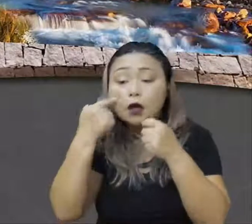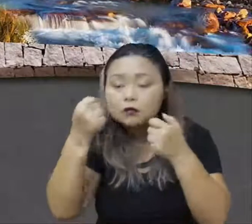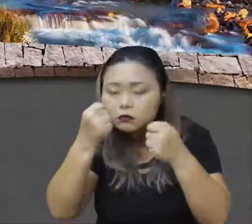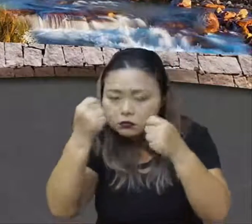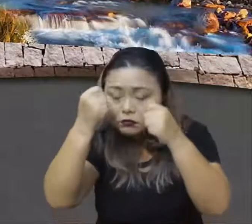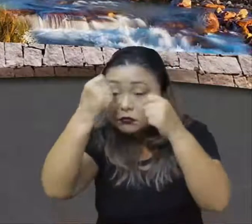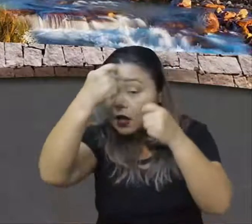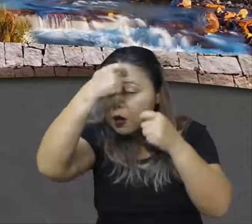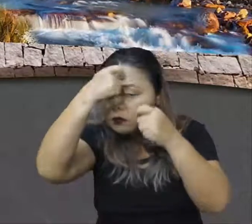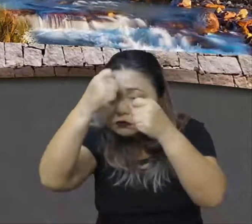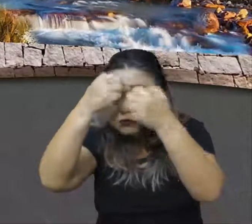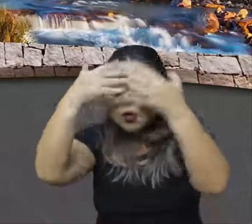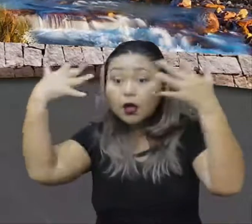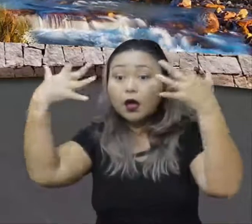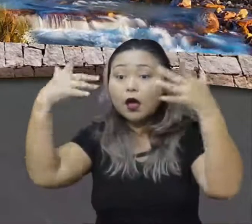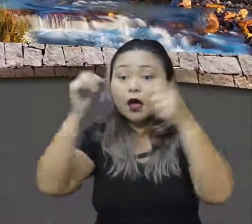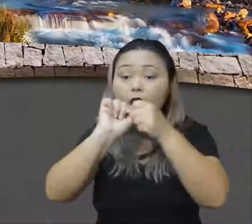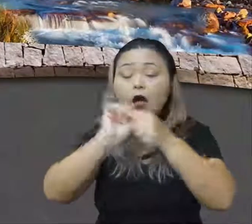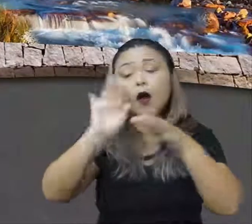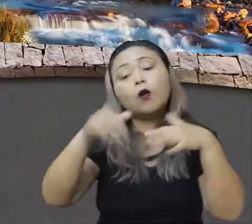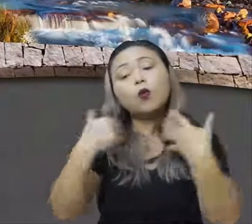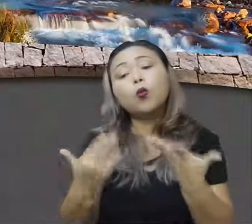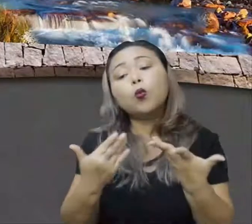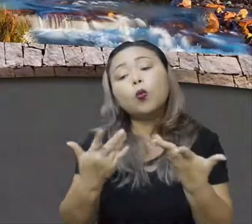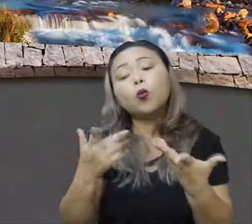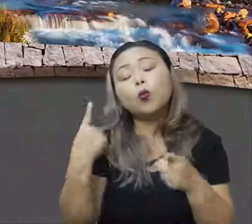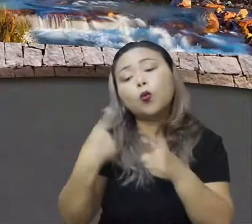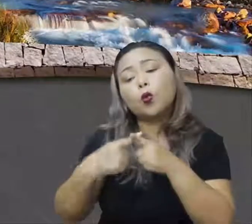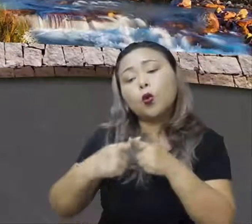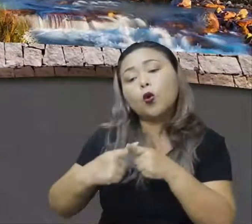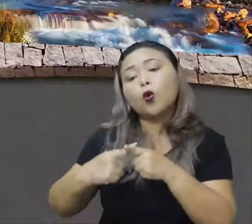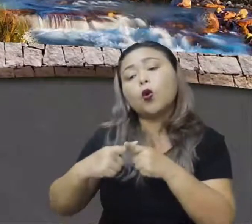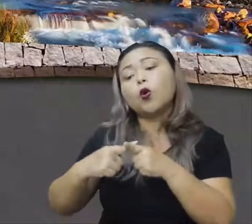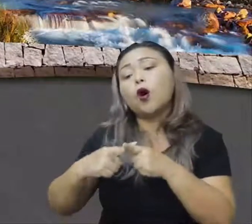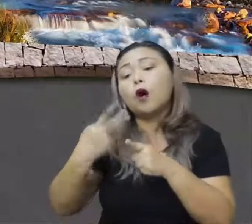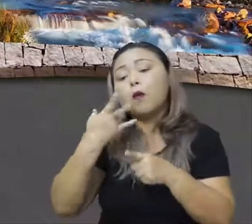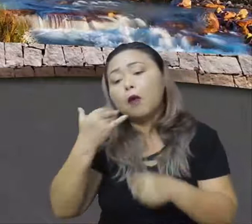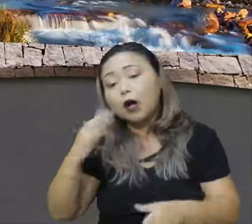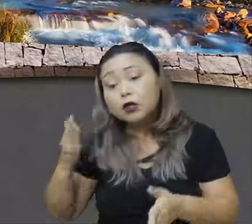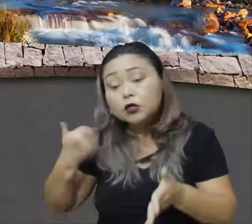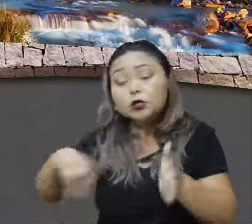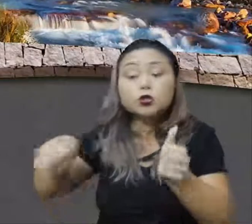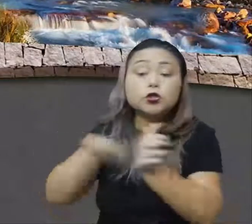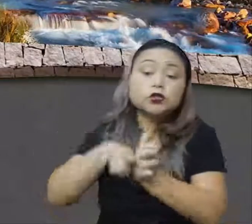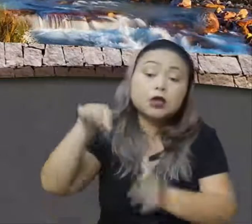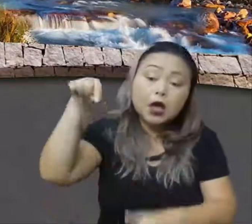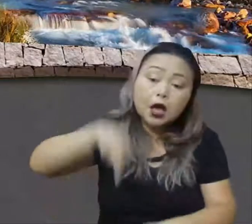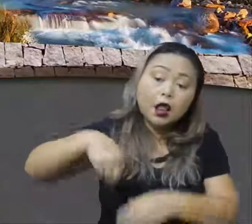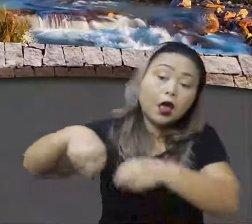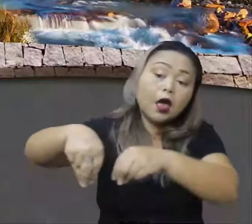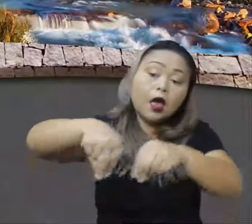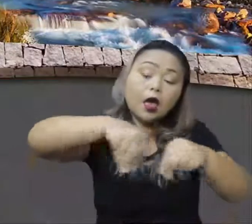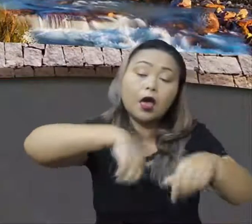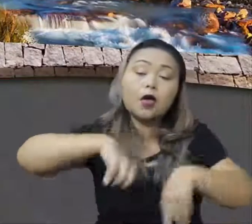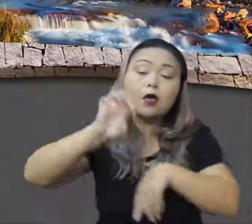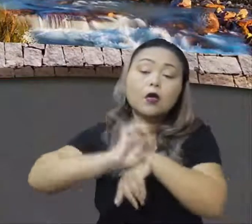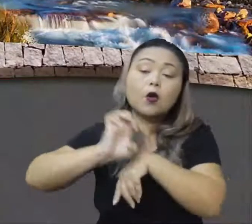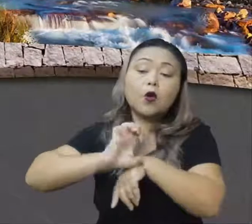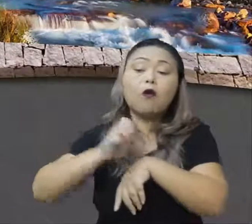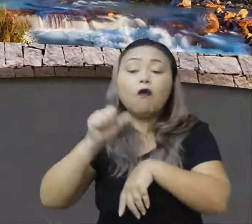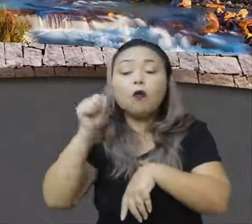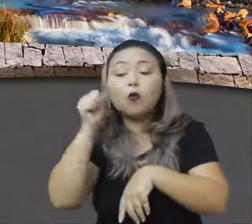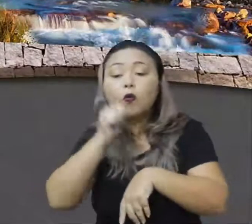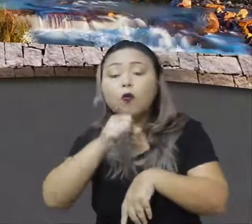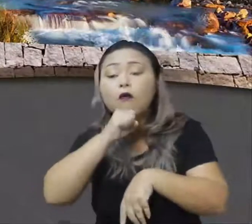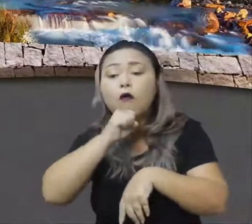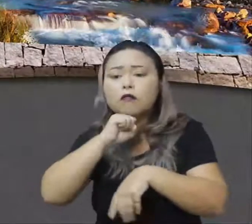consciência. Porque, um dia, seus pais chegaram aqui, seus avós, e houve